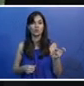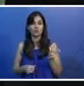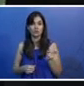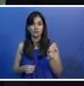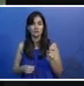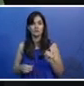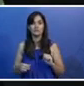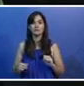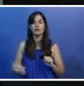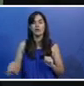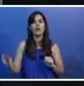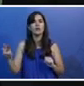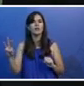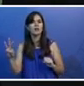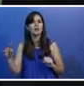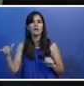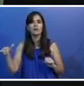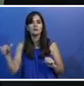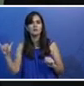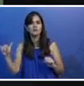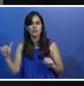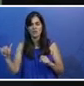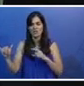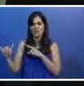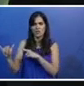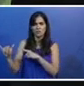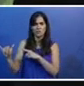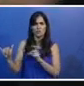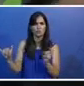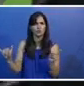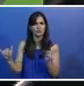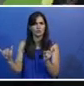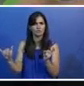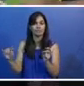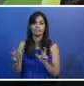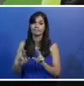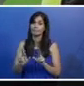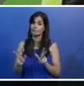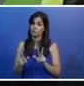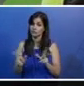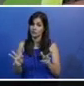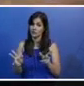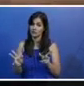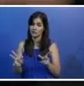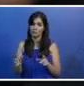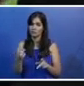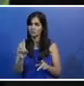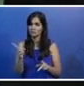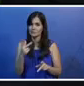5x e 3y. Mesma coisa, ó. Letras diferentes na parte literal.